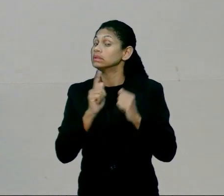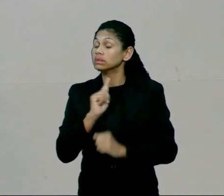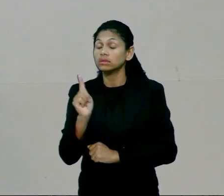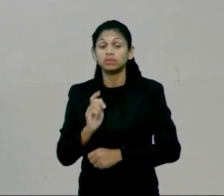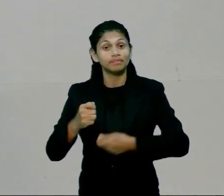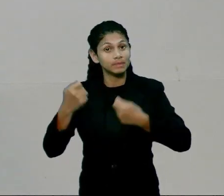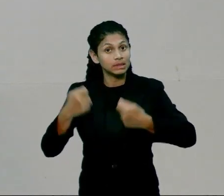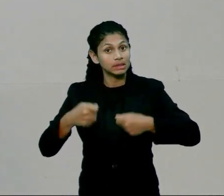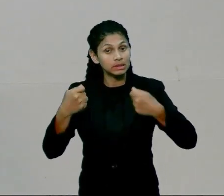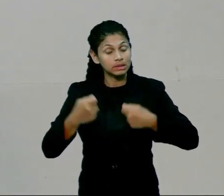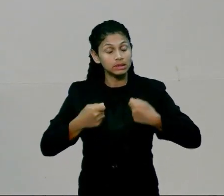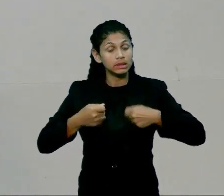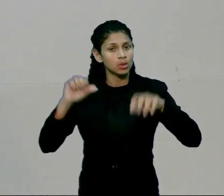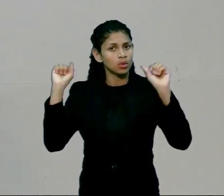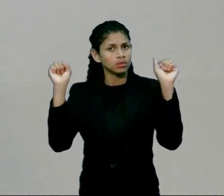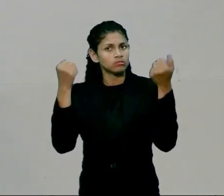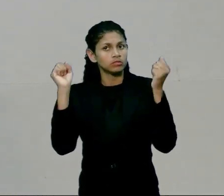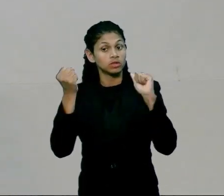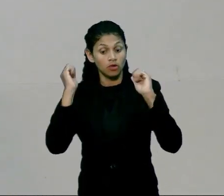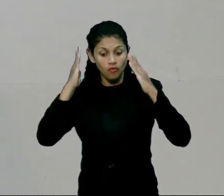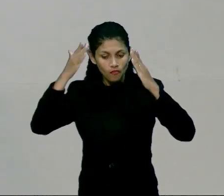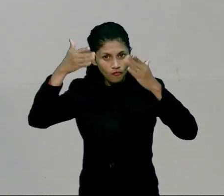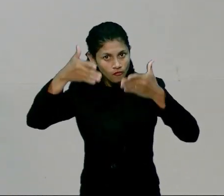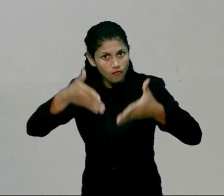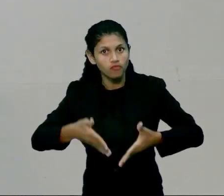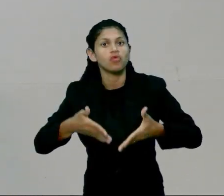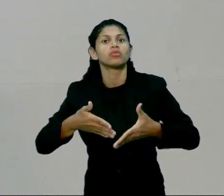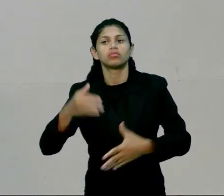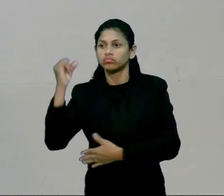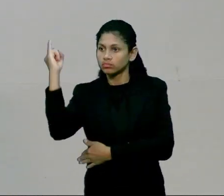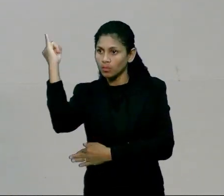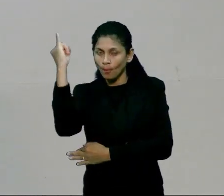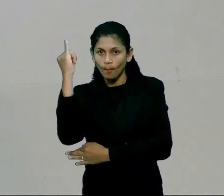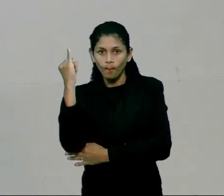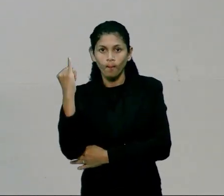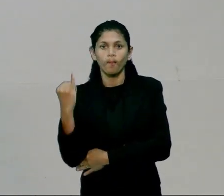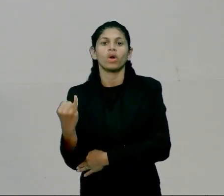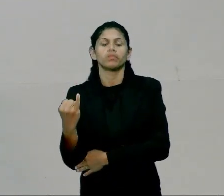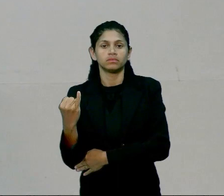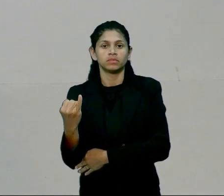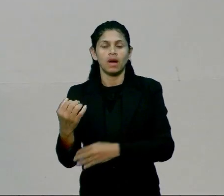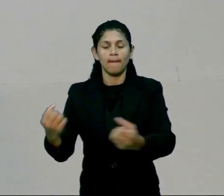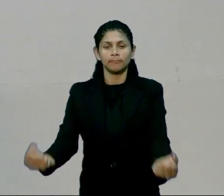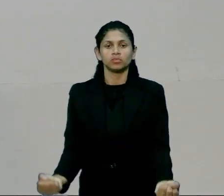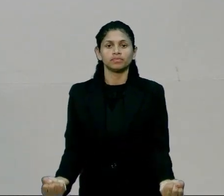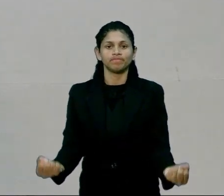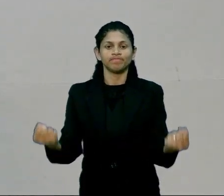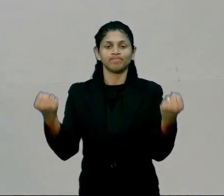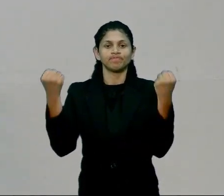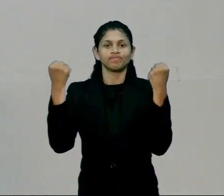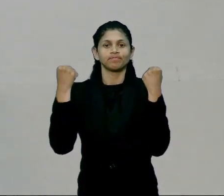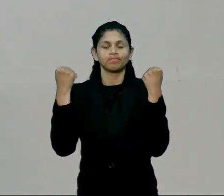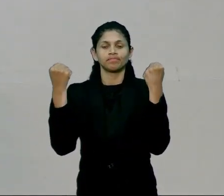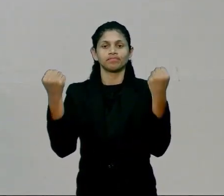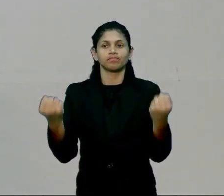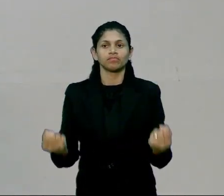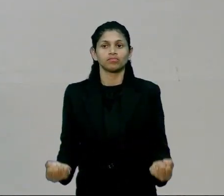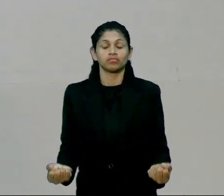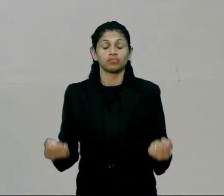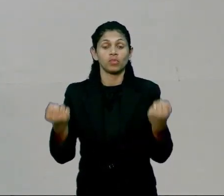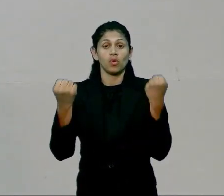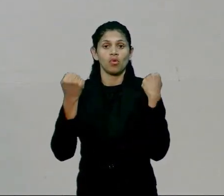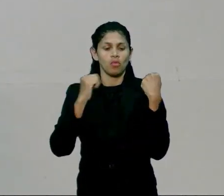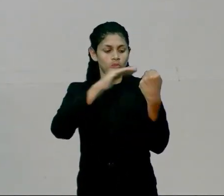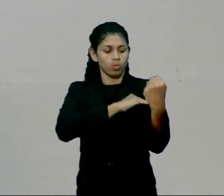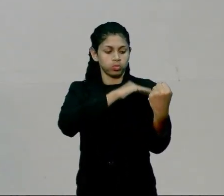pode colocar, deixa eu ver rápido, que não vai causar um emagrecimento rápido, a própria musculação vai ser para crescimento,